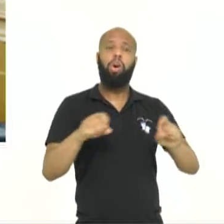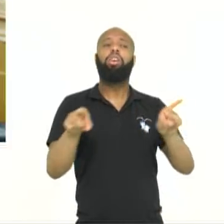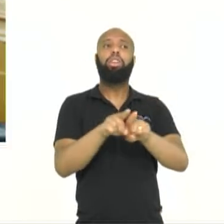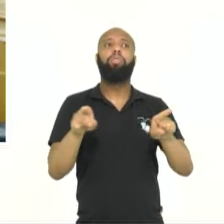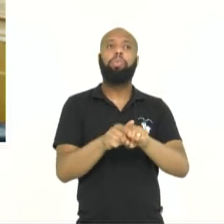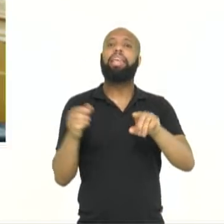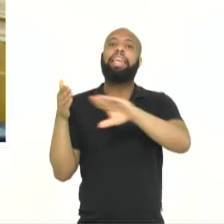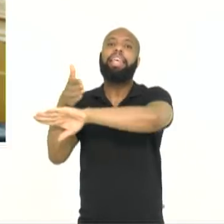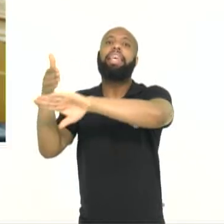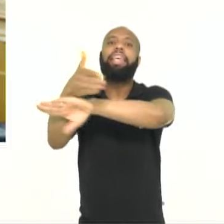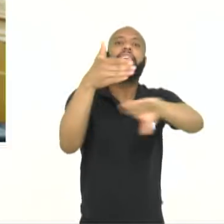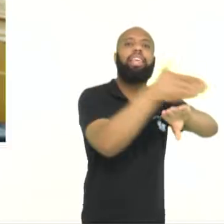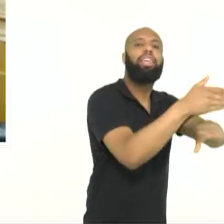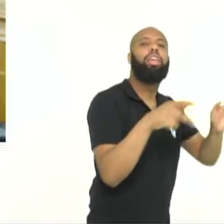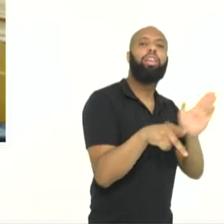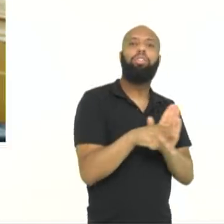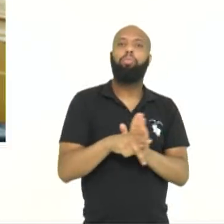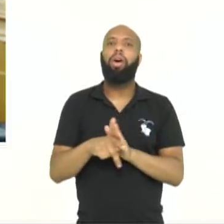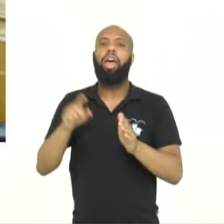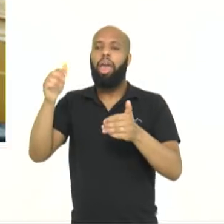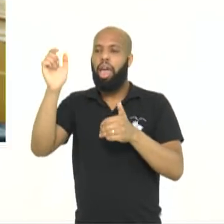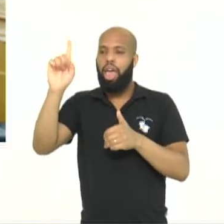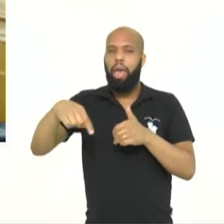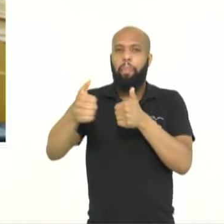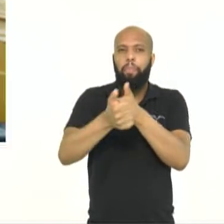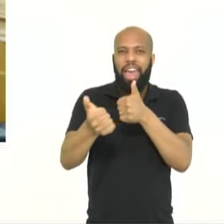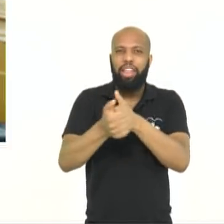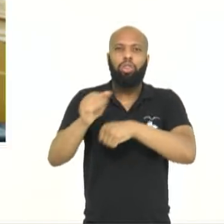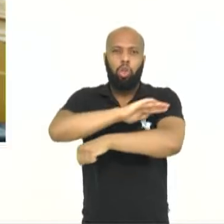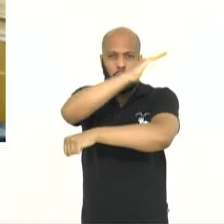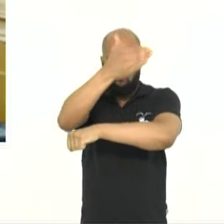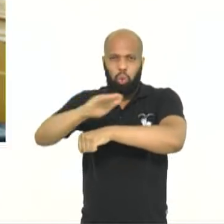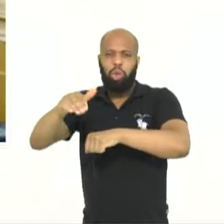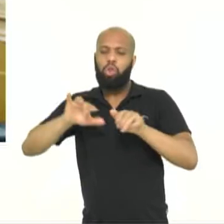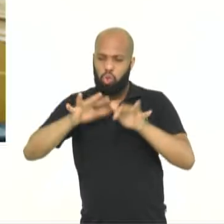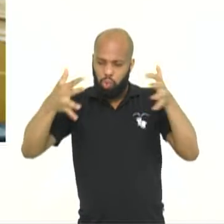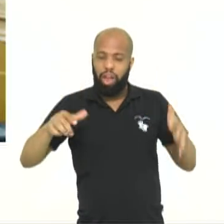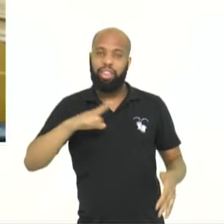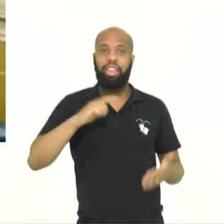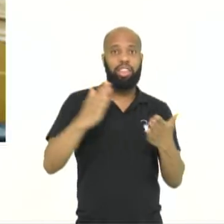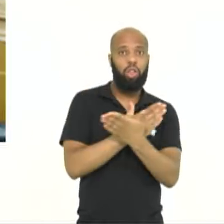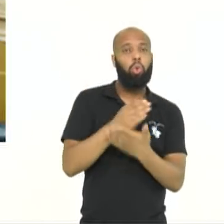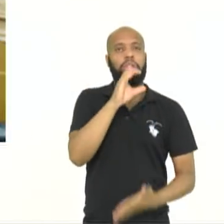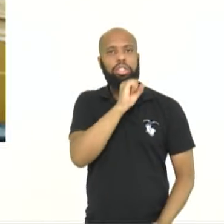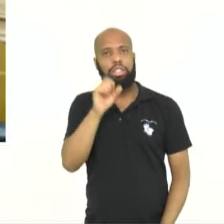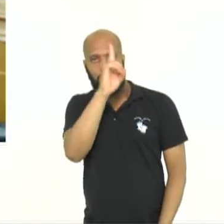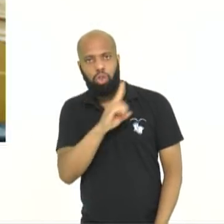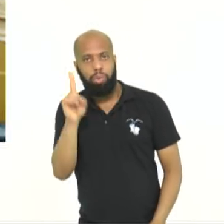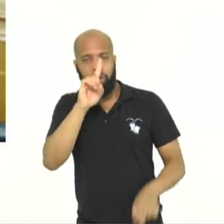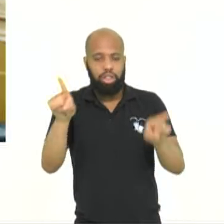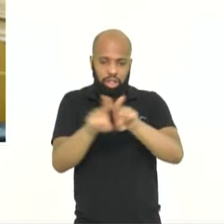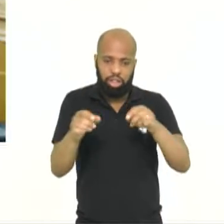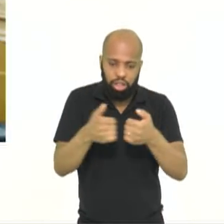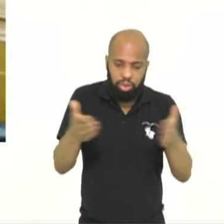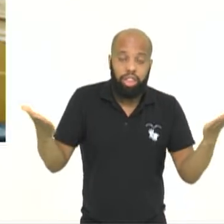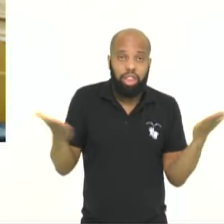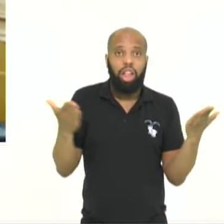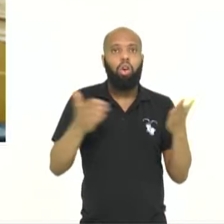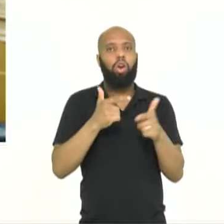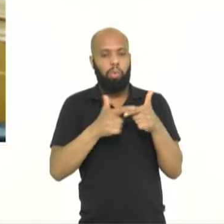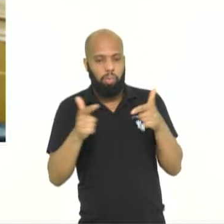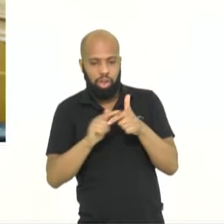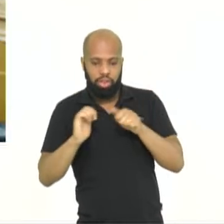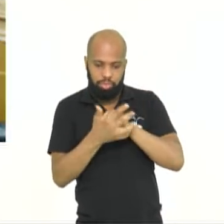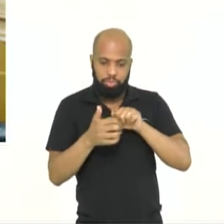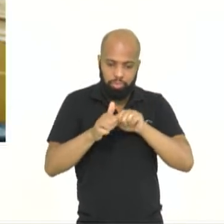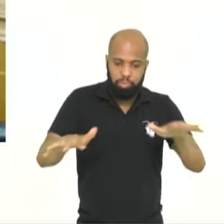os mananciais da Serra, esse reservatório do Carvalho, ele fica aberto em alguns finais de semana. Agora, com o problema da pandemia,